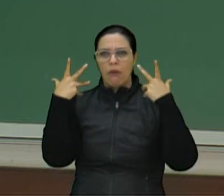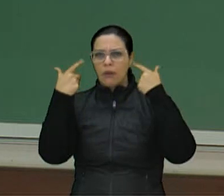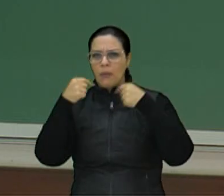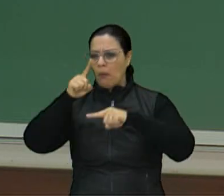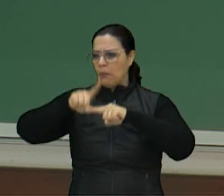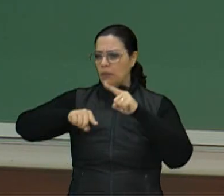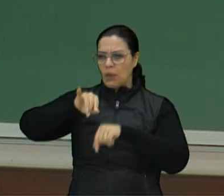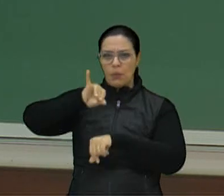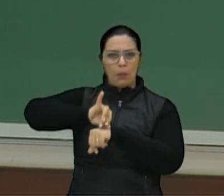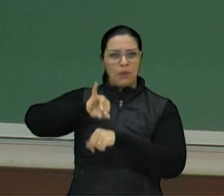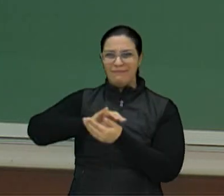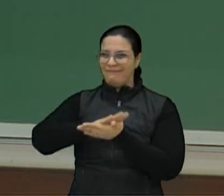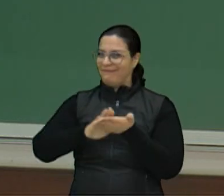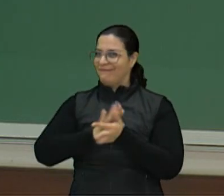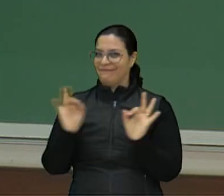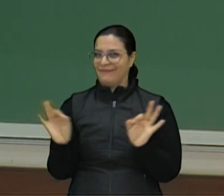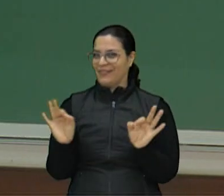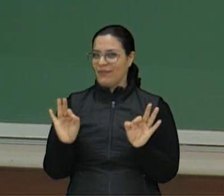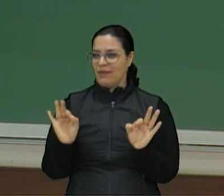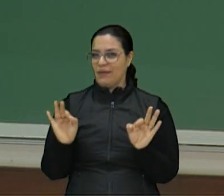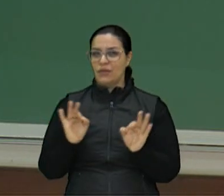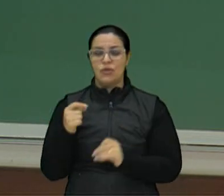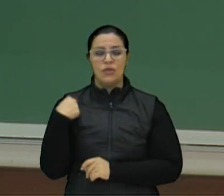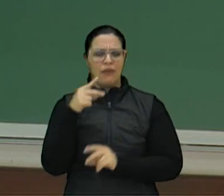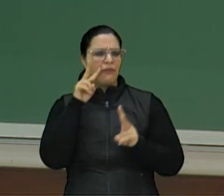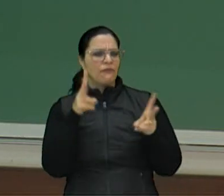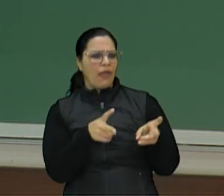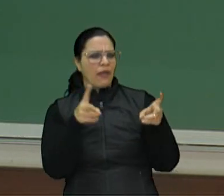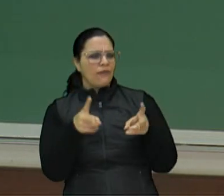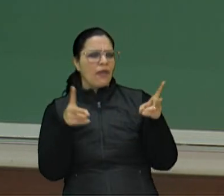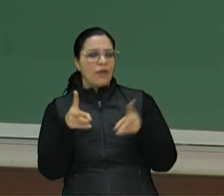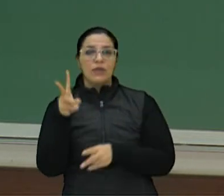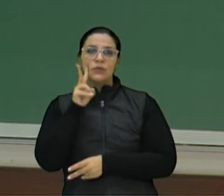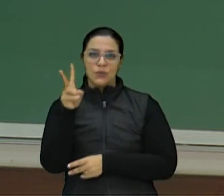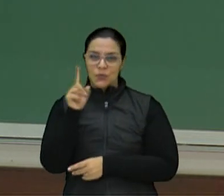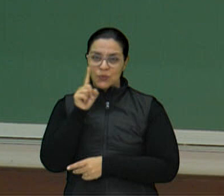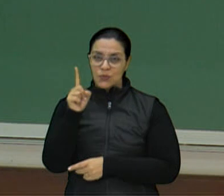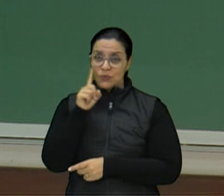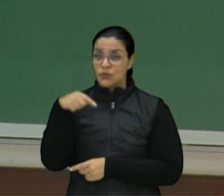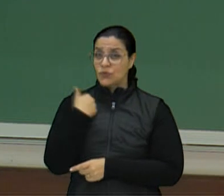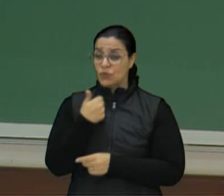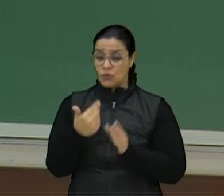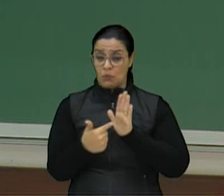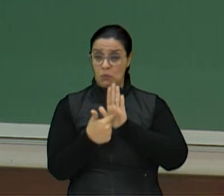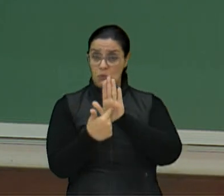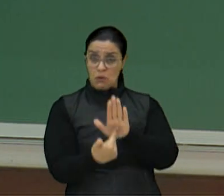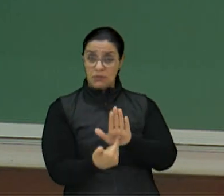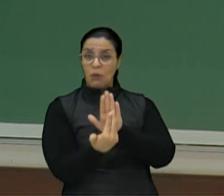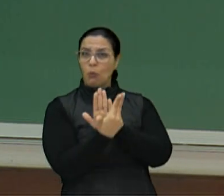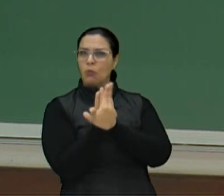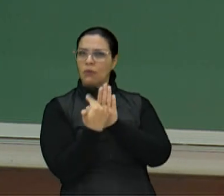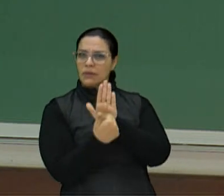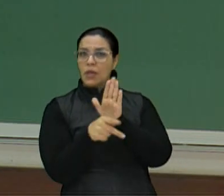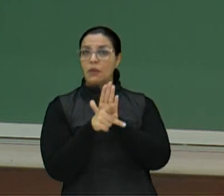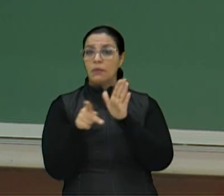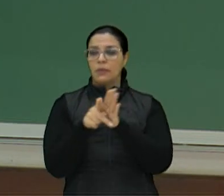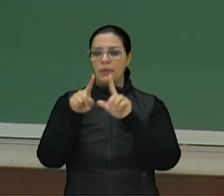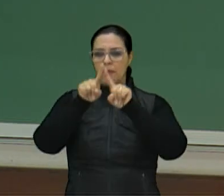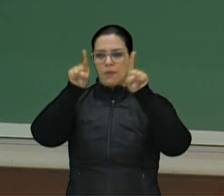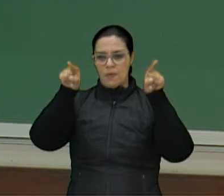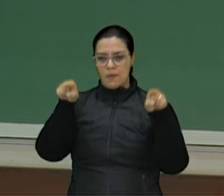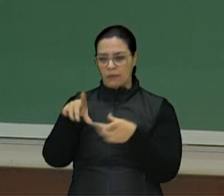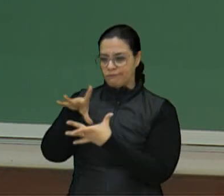animais, objetos, entre outros, do cotidiano. Ou seja, a obra que eu tinha mostrado é uma obra